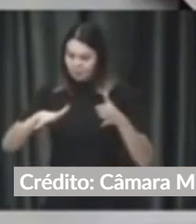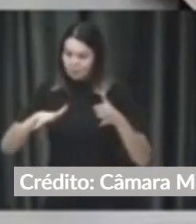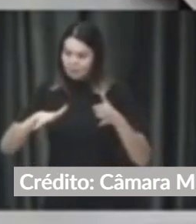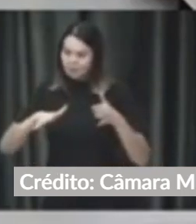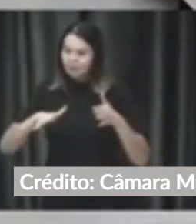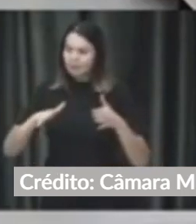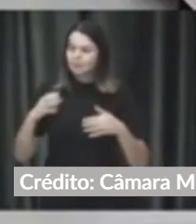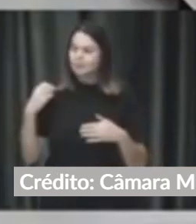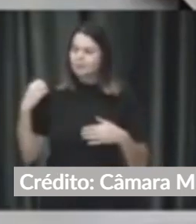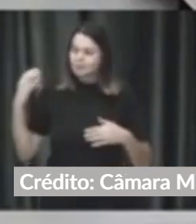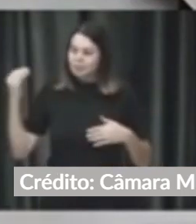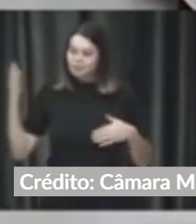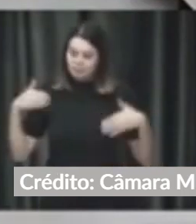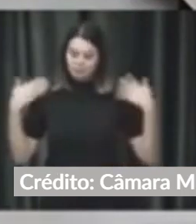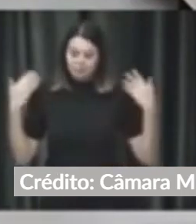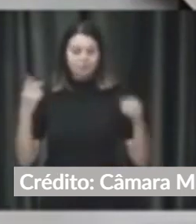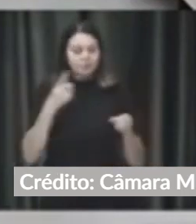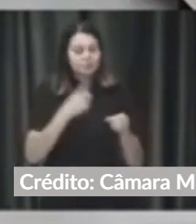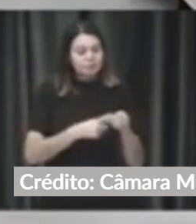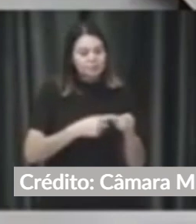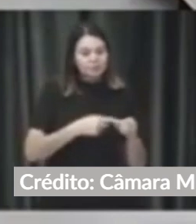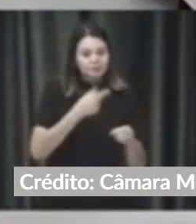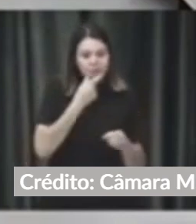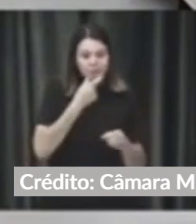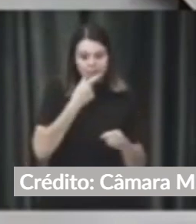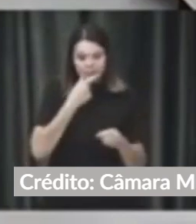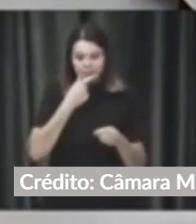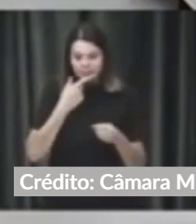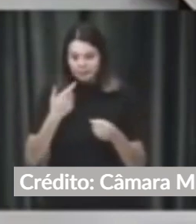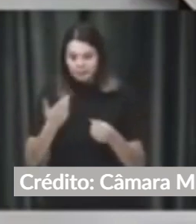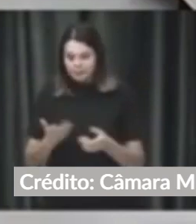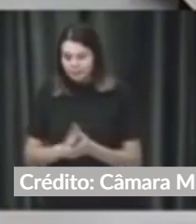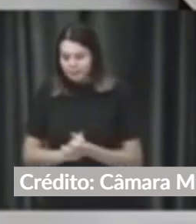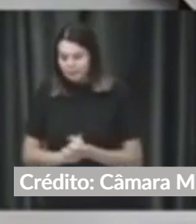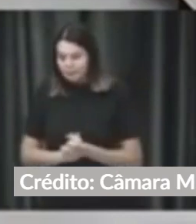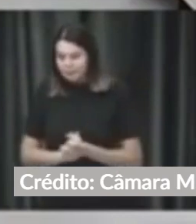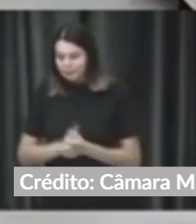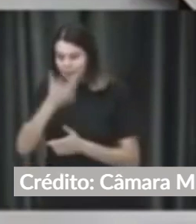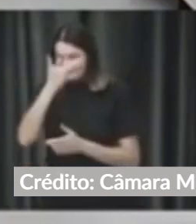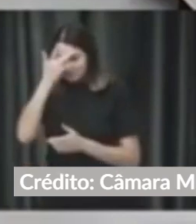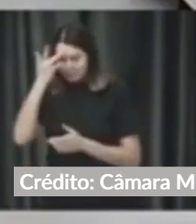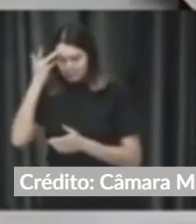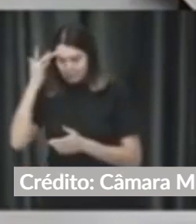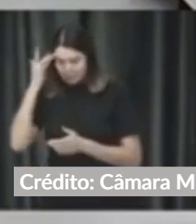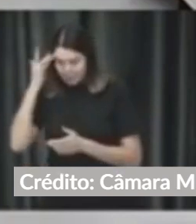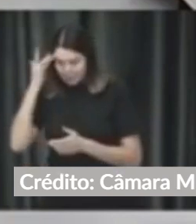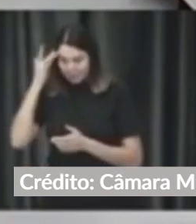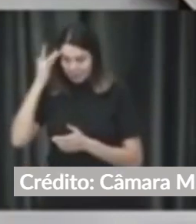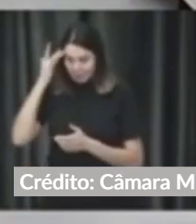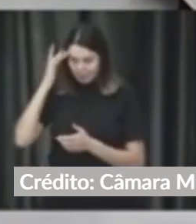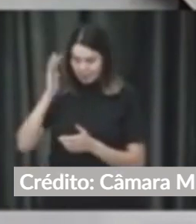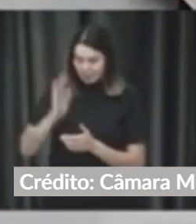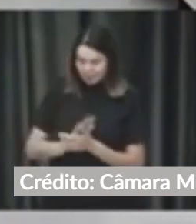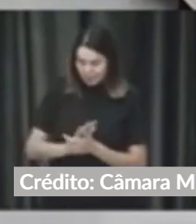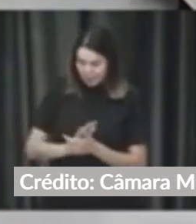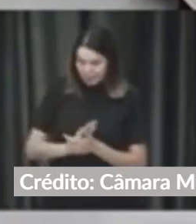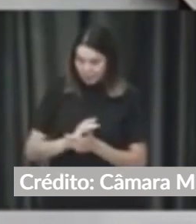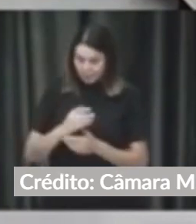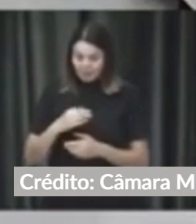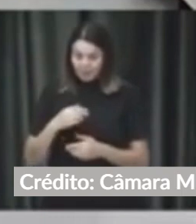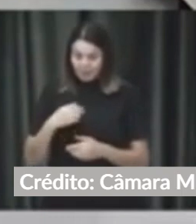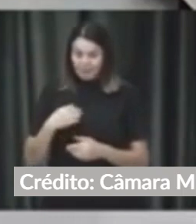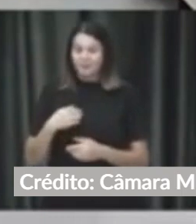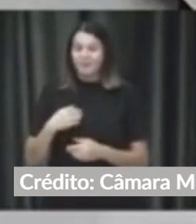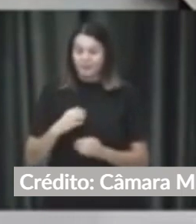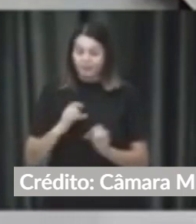contrário, vai vir para o turismo de Apucarana. Então, em vez de a gente dispensar o pessoal sair daqui para ir para